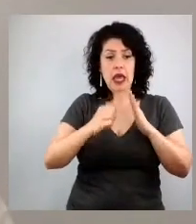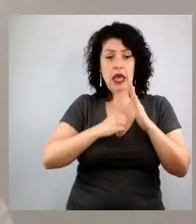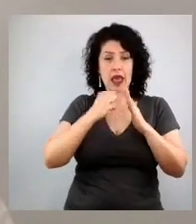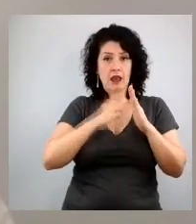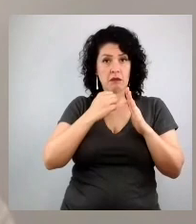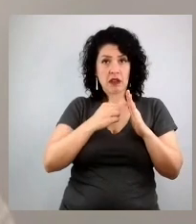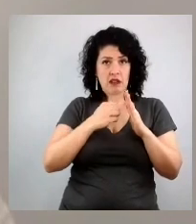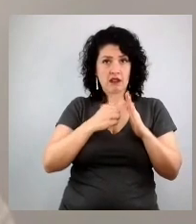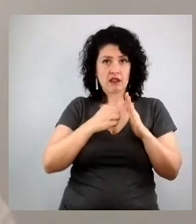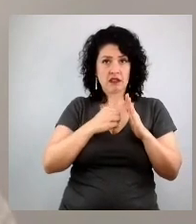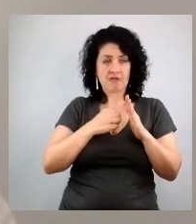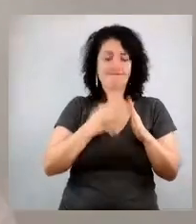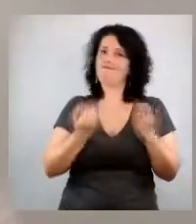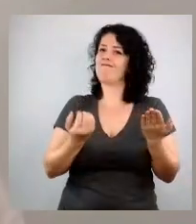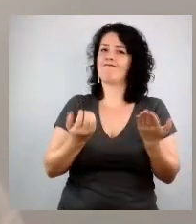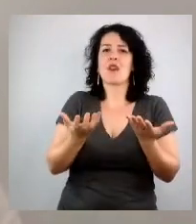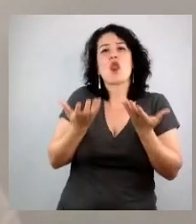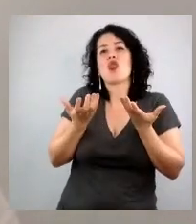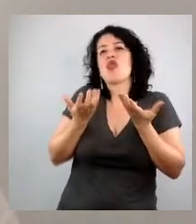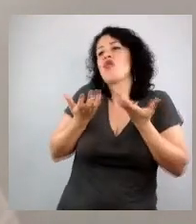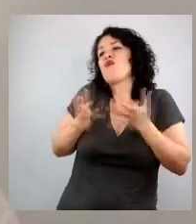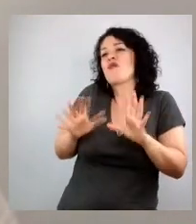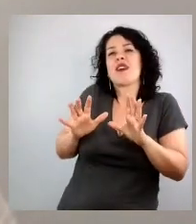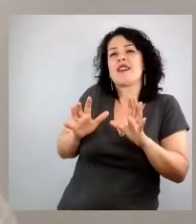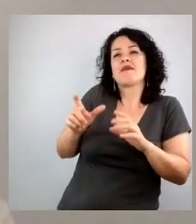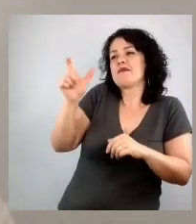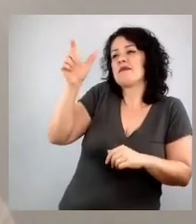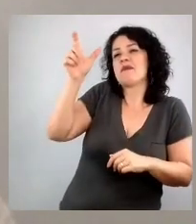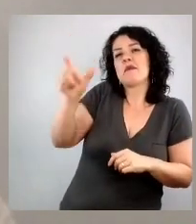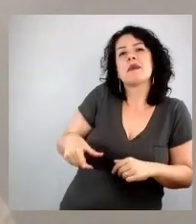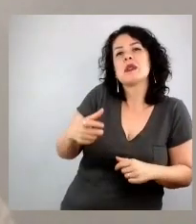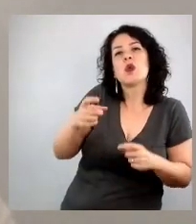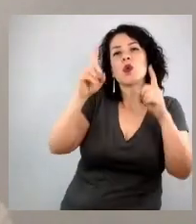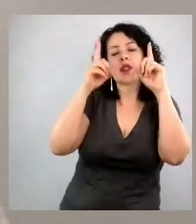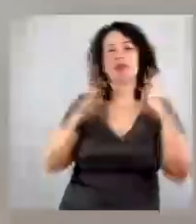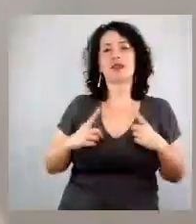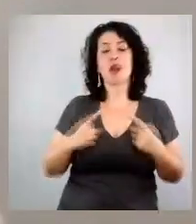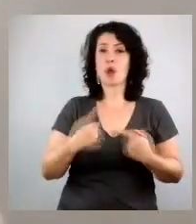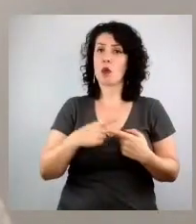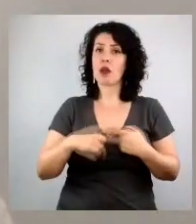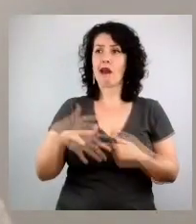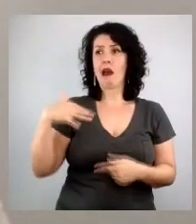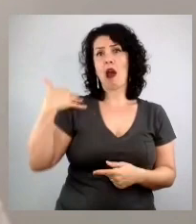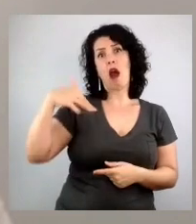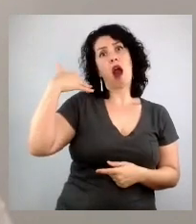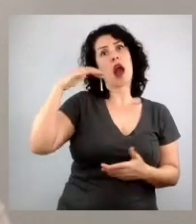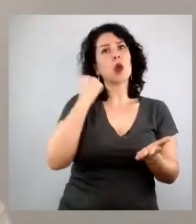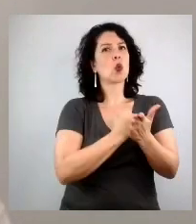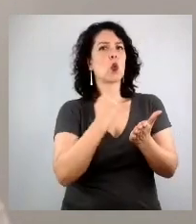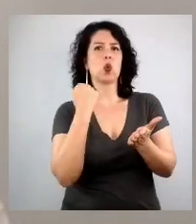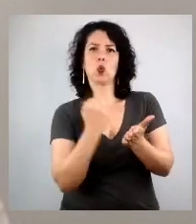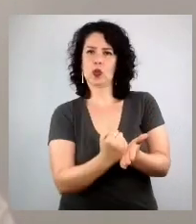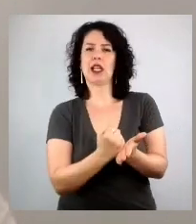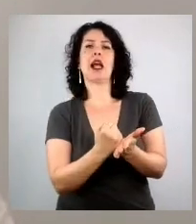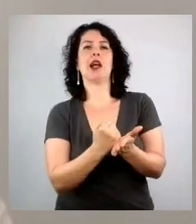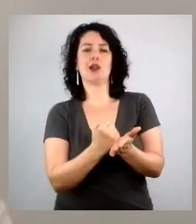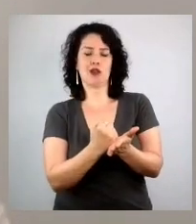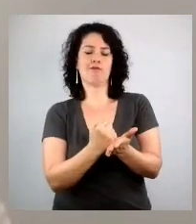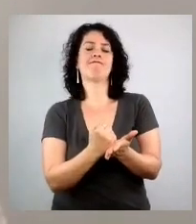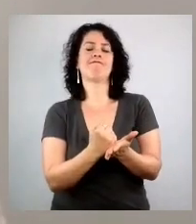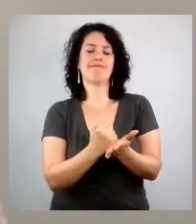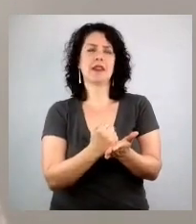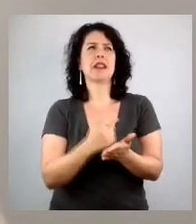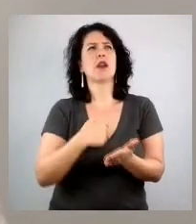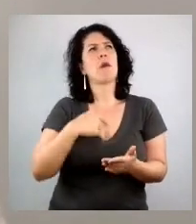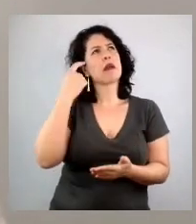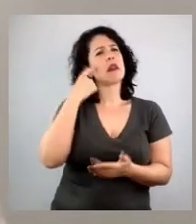A gente não contrata cego, olha, contratar cego é muito caro. Então, por isso que eu sempre falo que o problema nunca era meu. As pessoas faziam questão